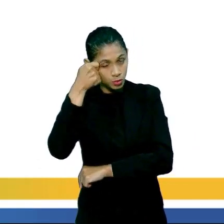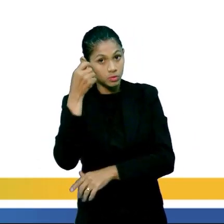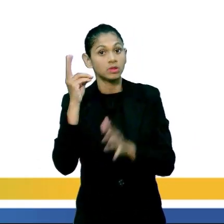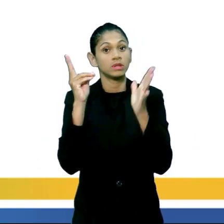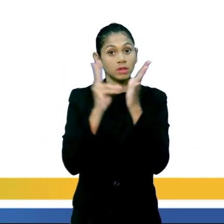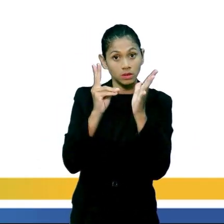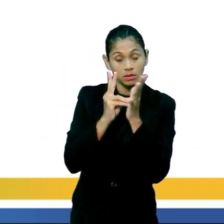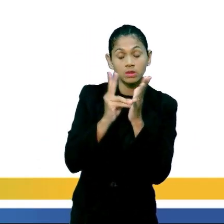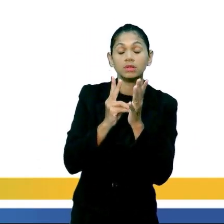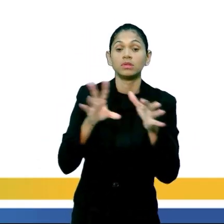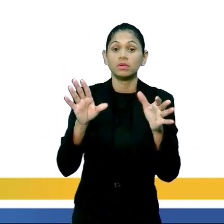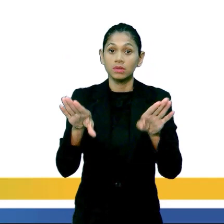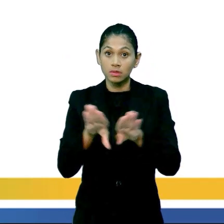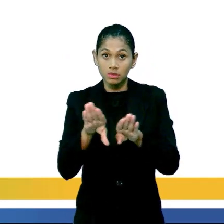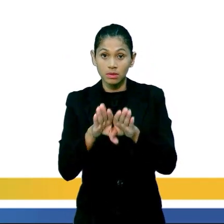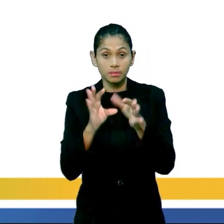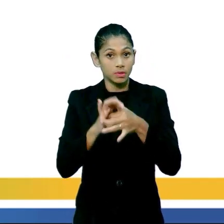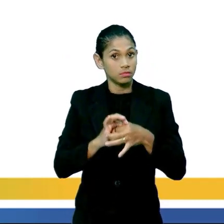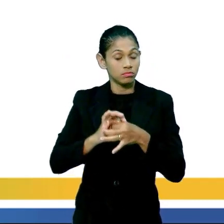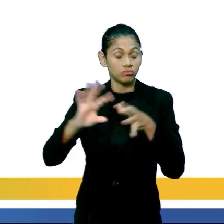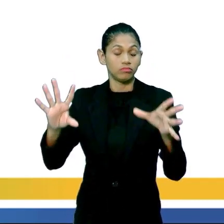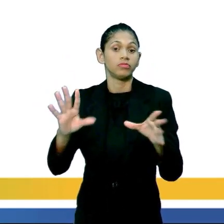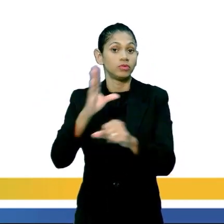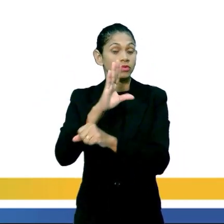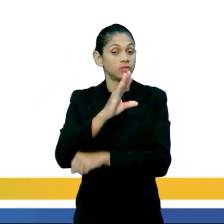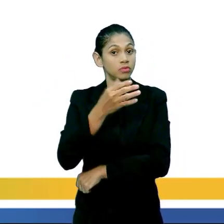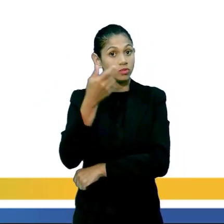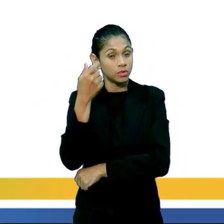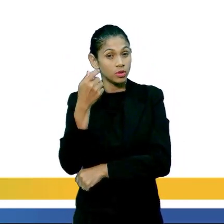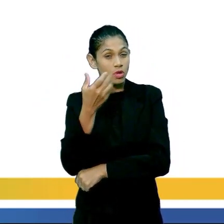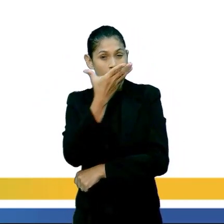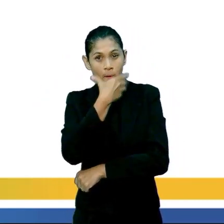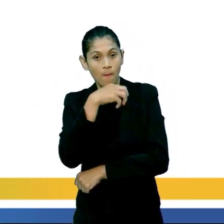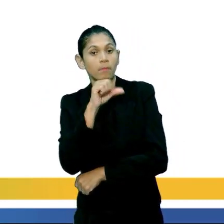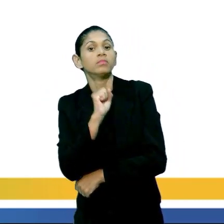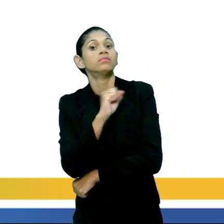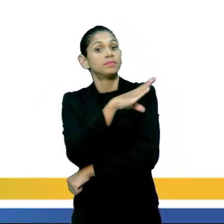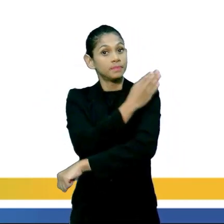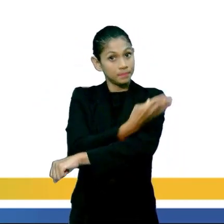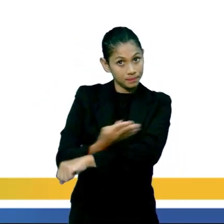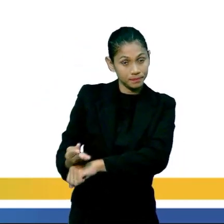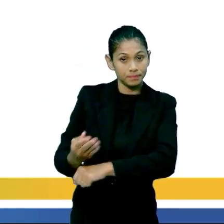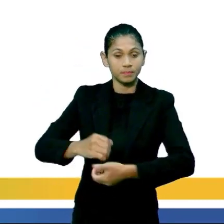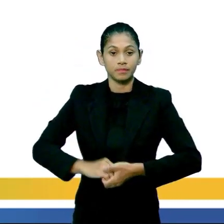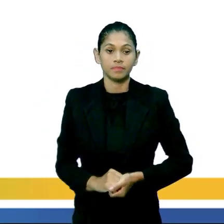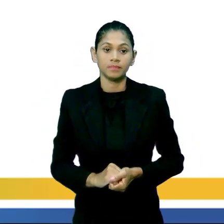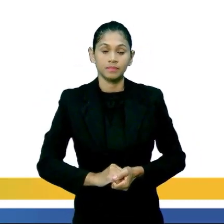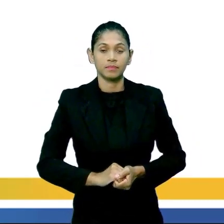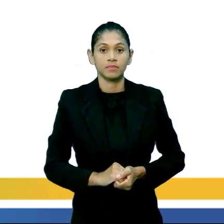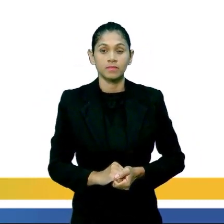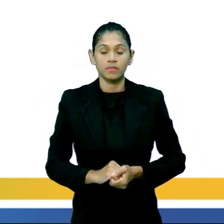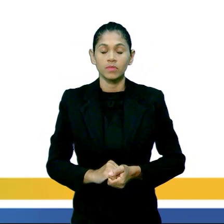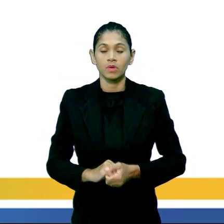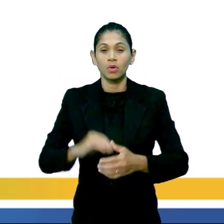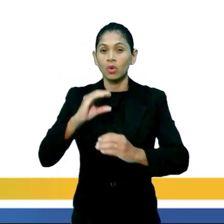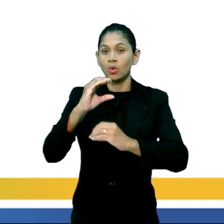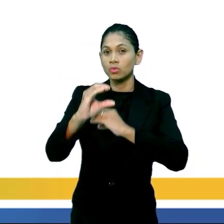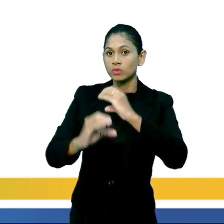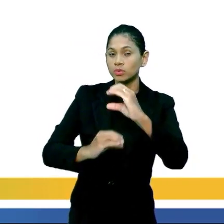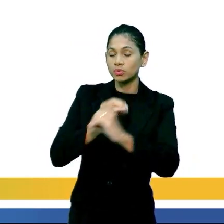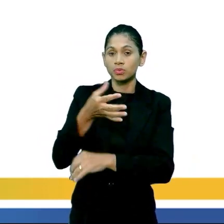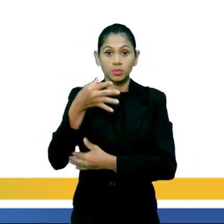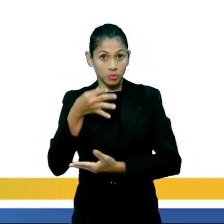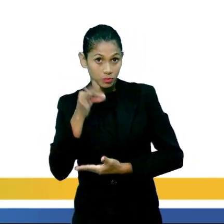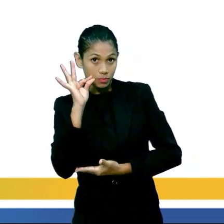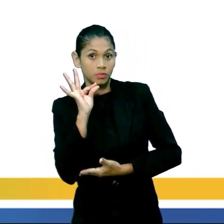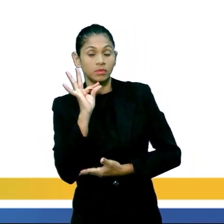obra livre de homens brancos, né? O ciclo do café é o último desse período e ele vai se estender